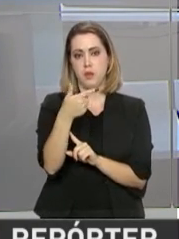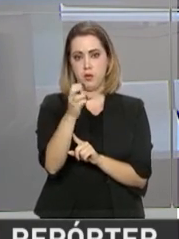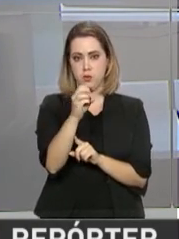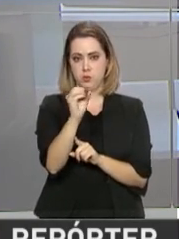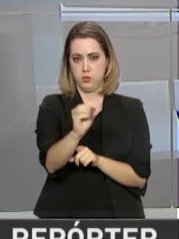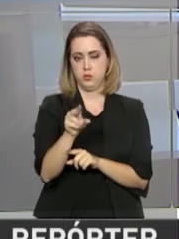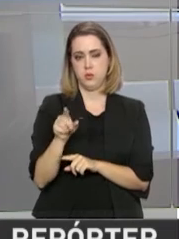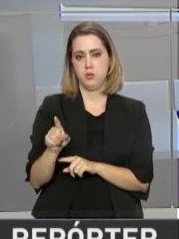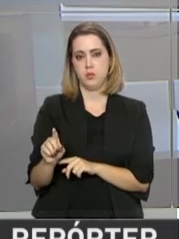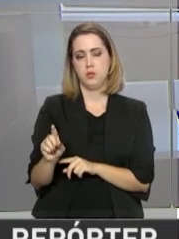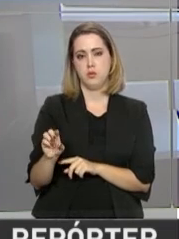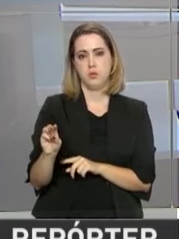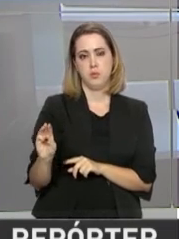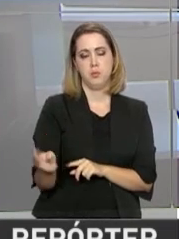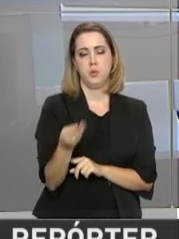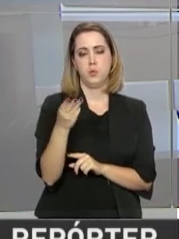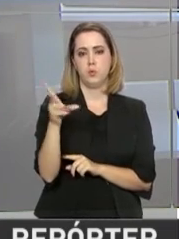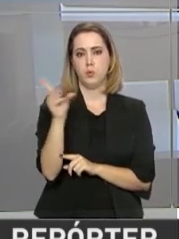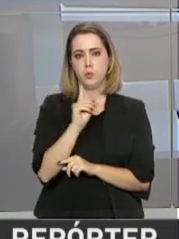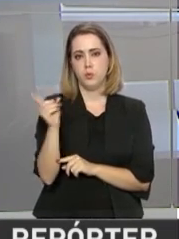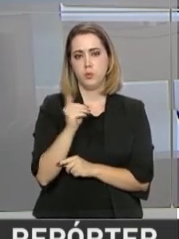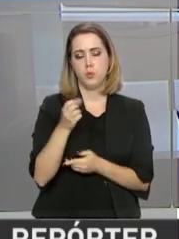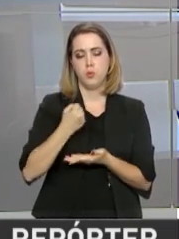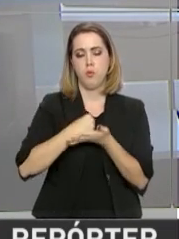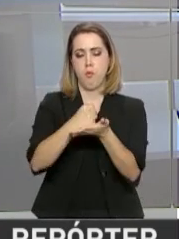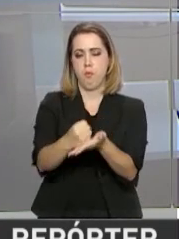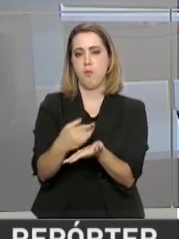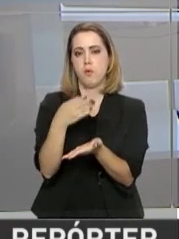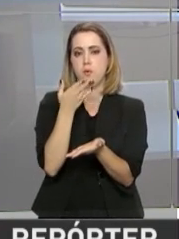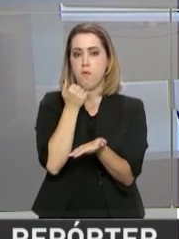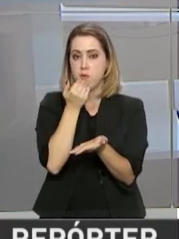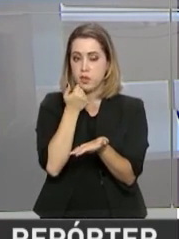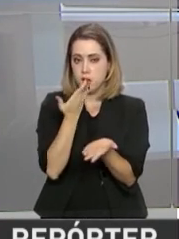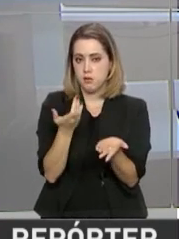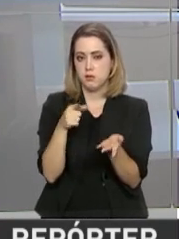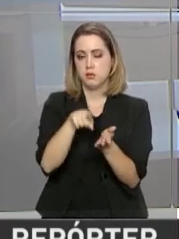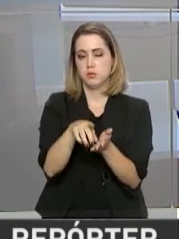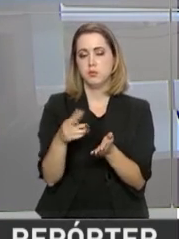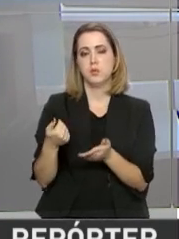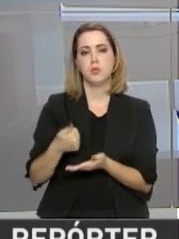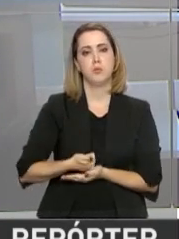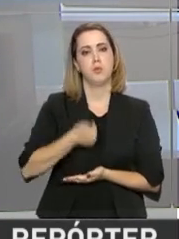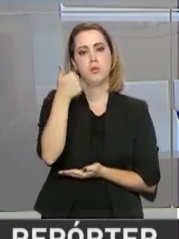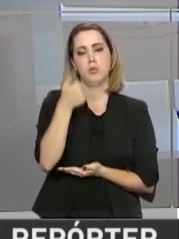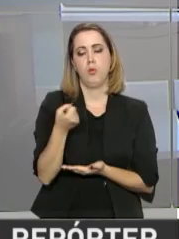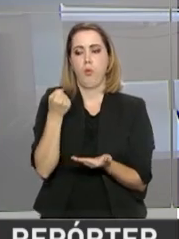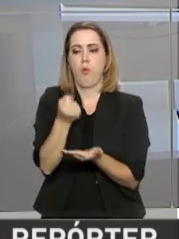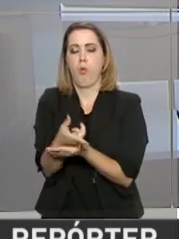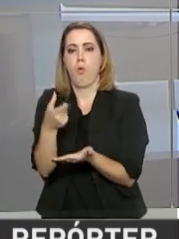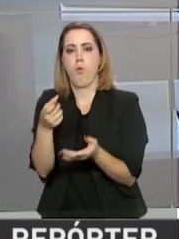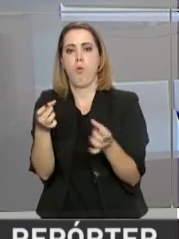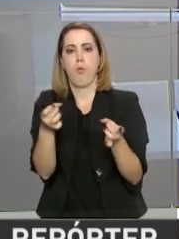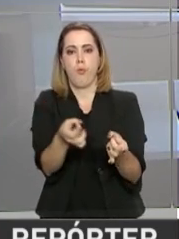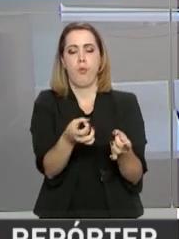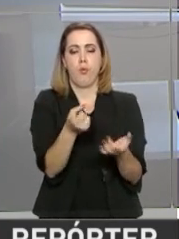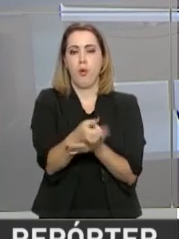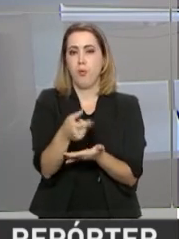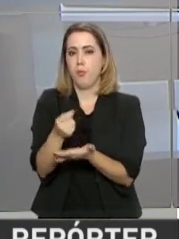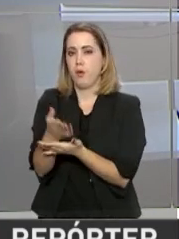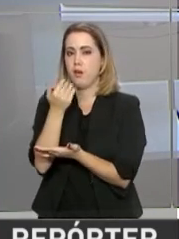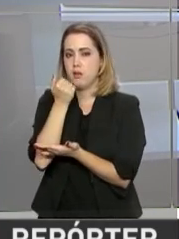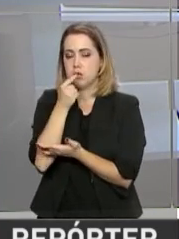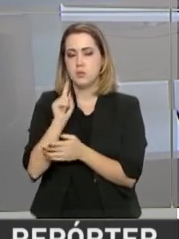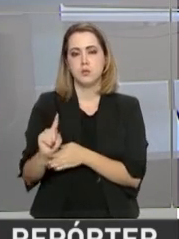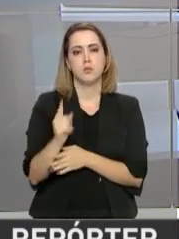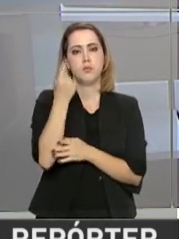US$ 250 mil ao Programa Mundial de Alimentos. A ideia é que esses recursos ajudem na aquisição e distribuição imediata de comida e itens